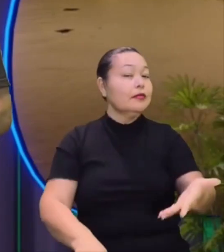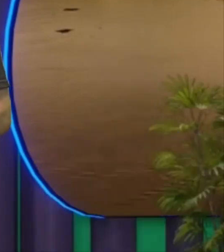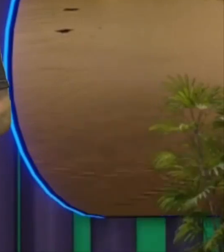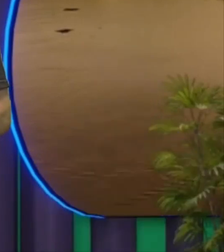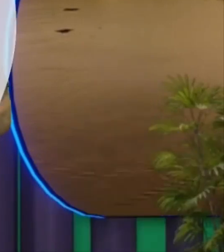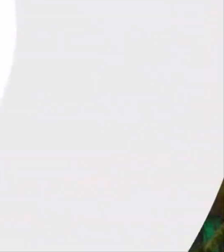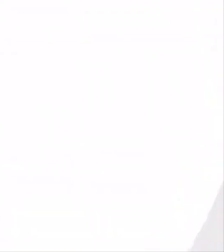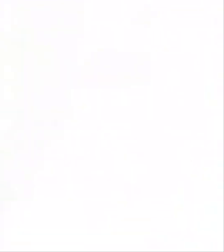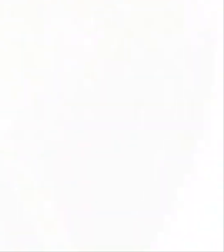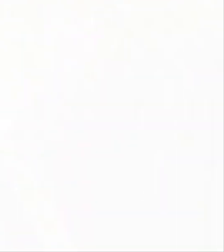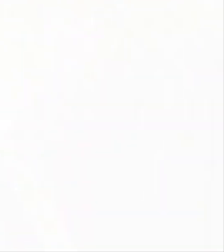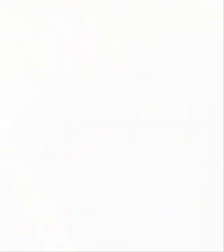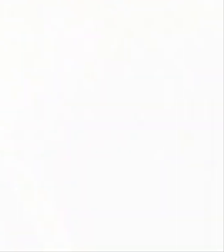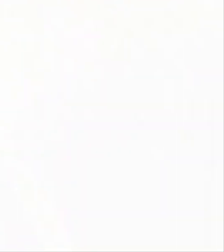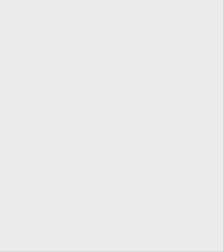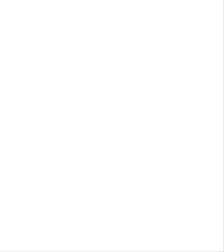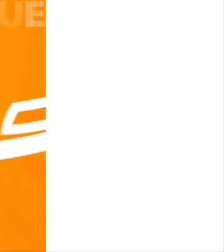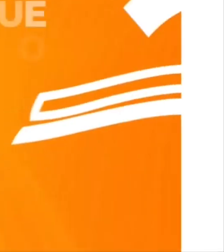Tchau.